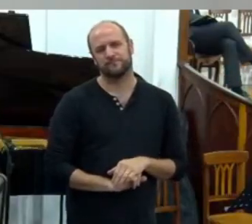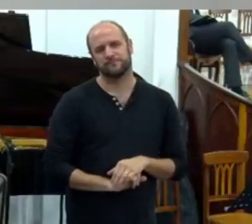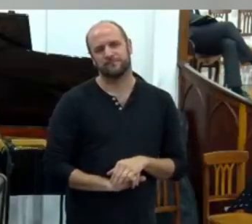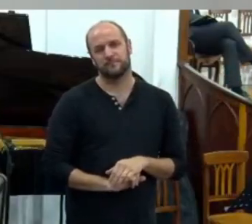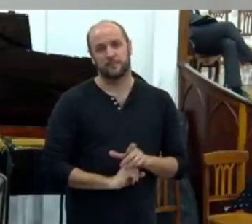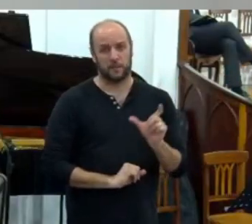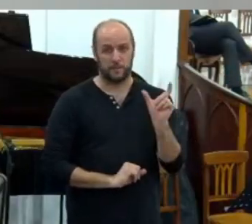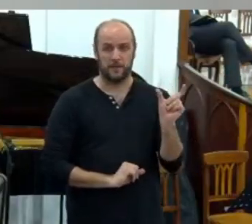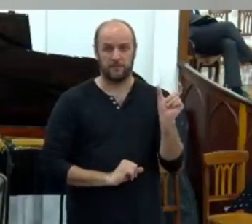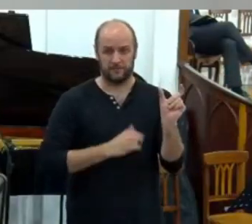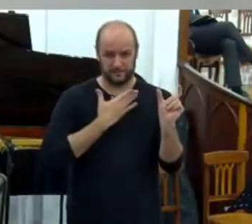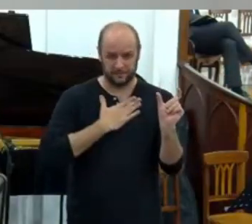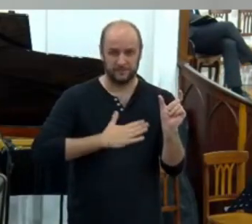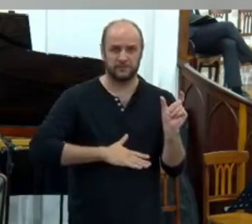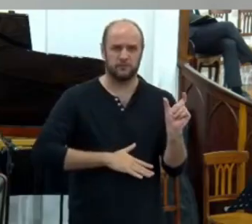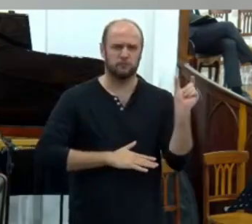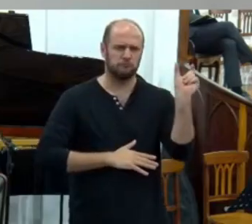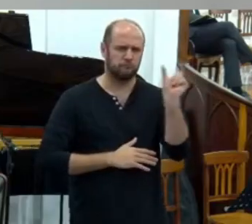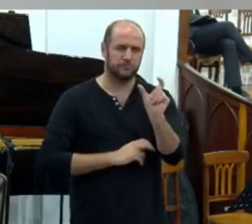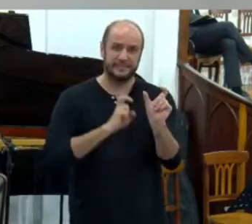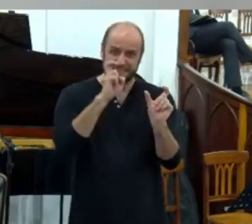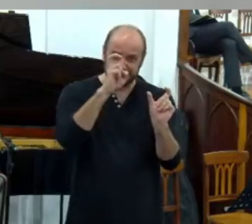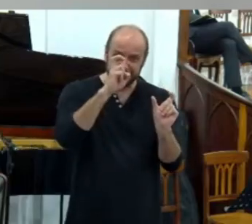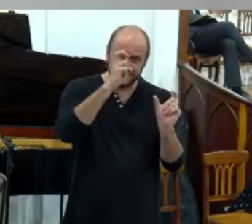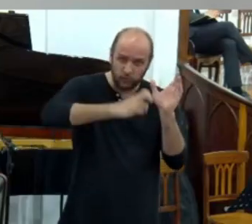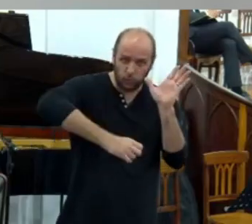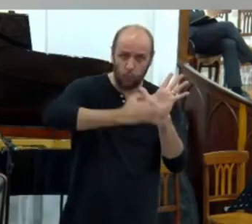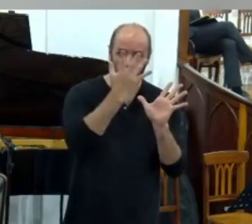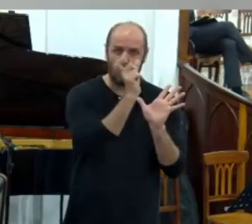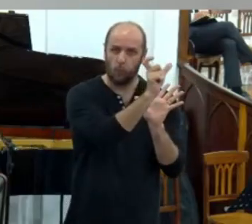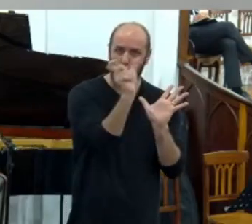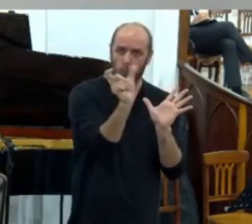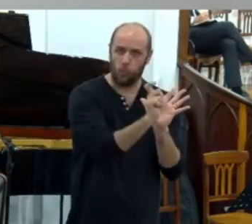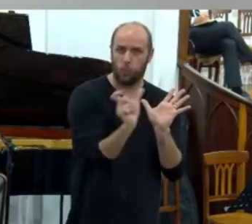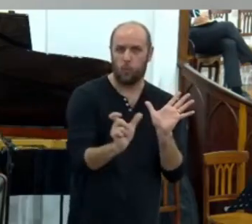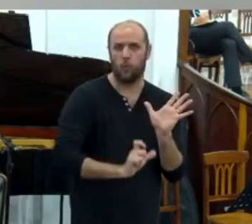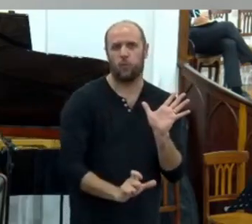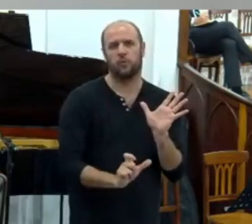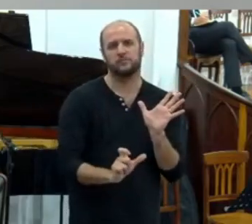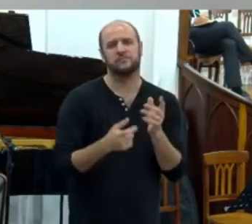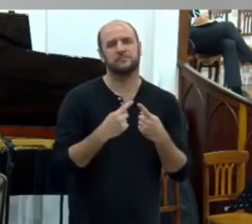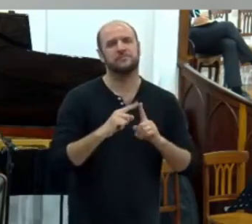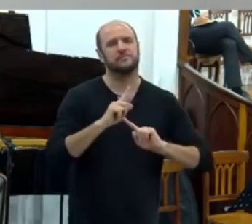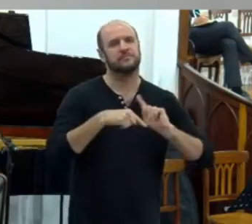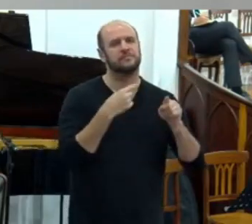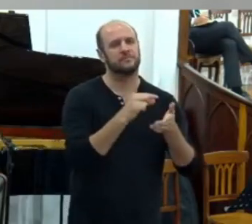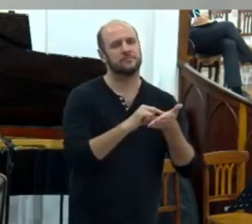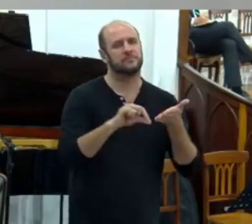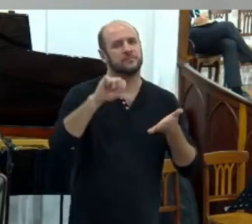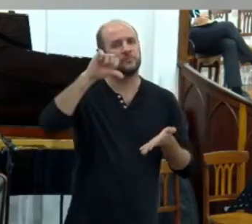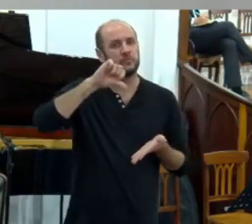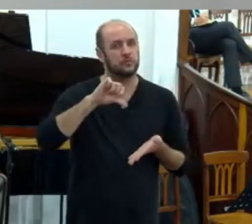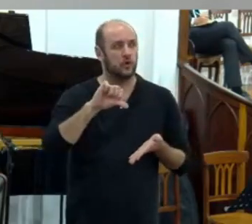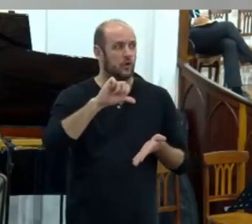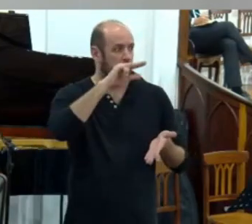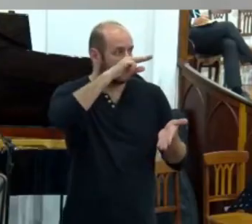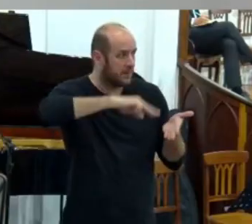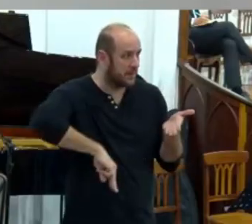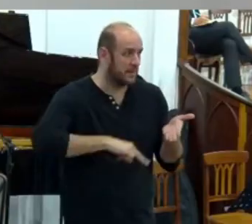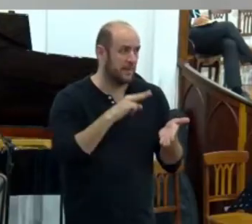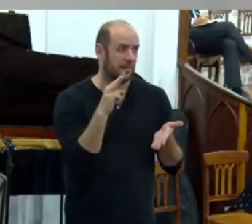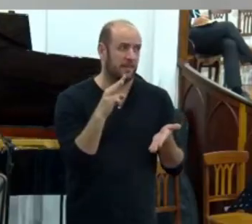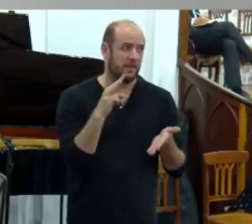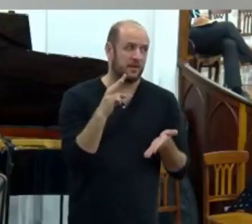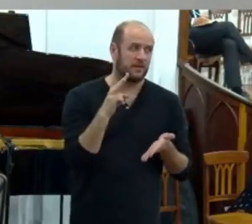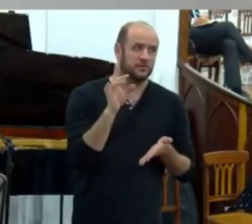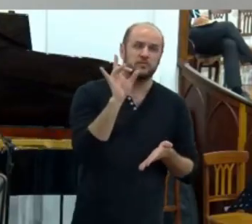palavra descanso, que se repete 5 vezes ao longo dessa passagem. Mas quando no verso 9 nós lemos: